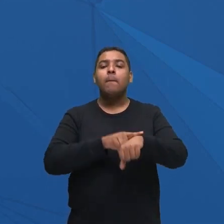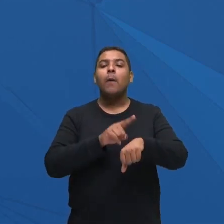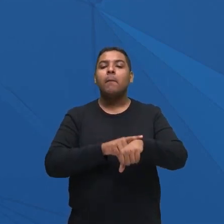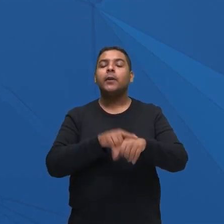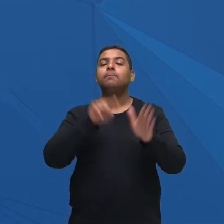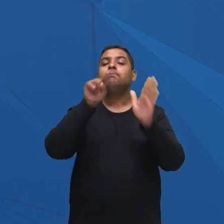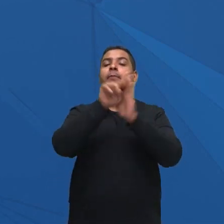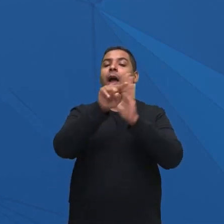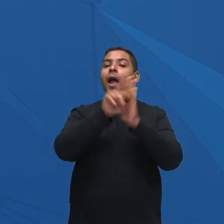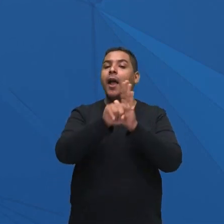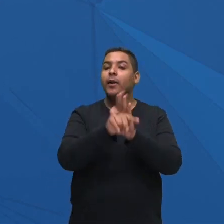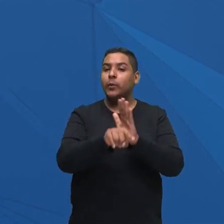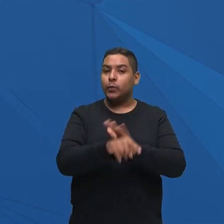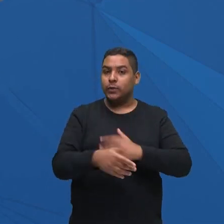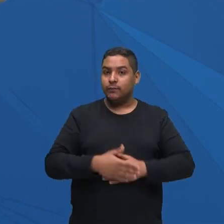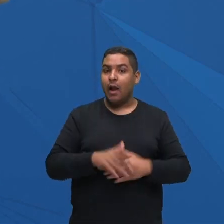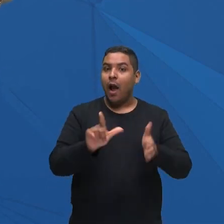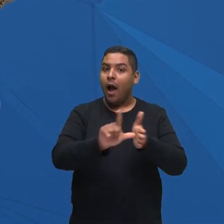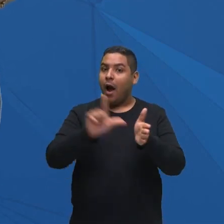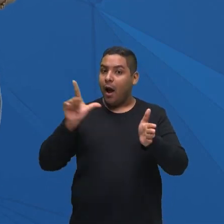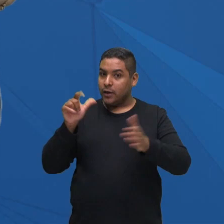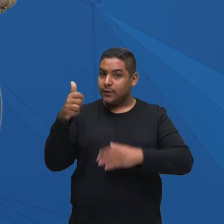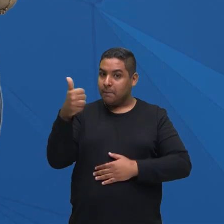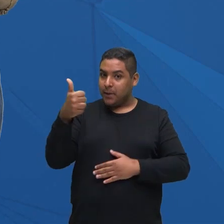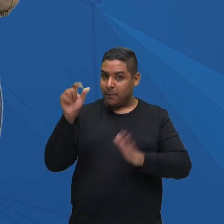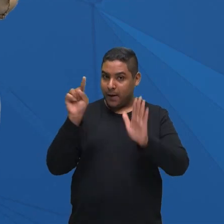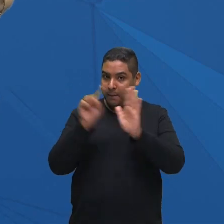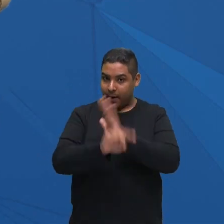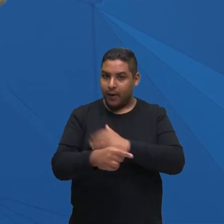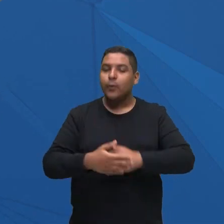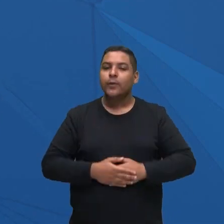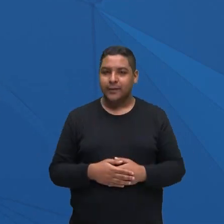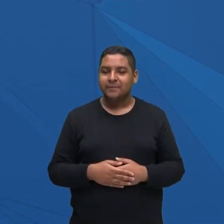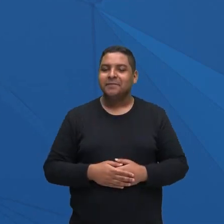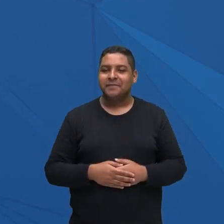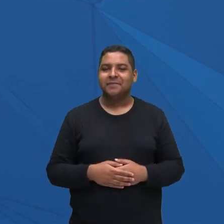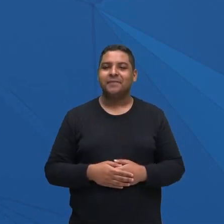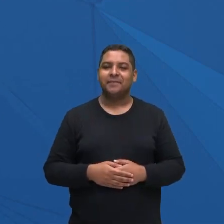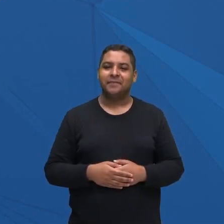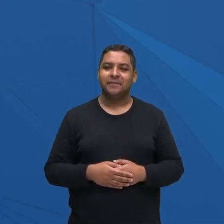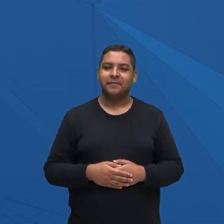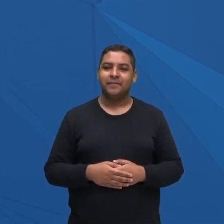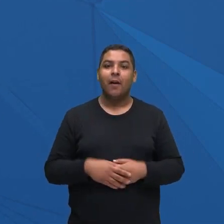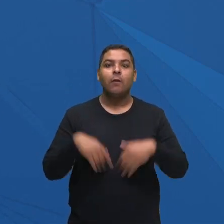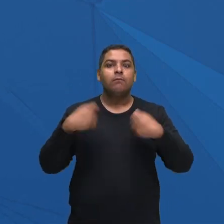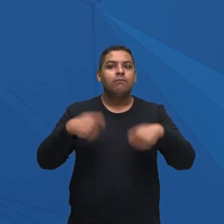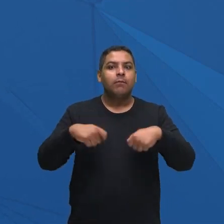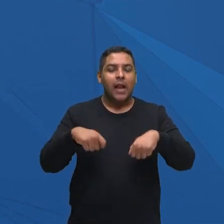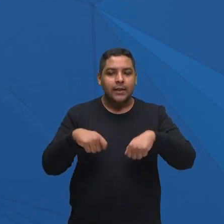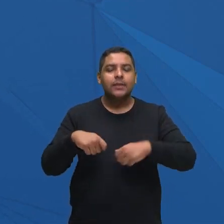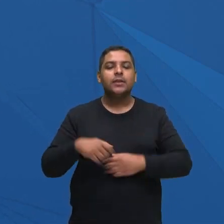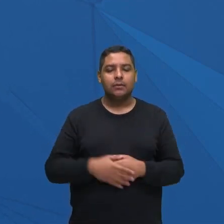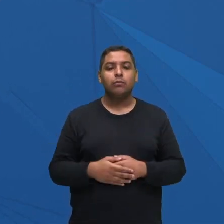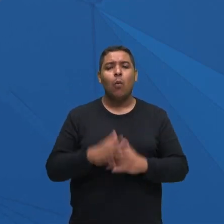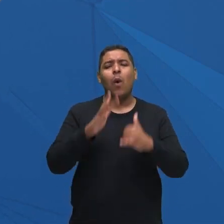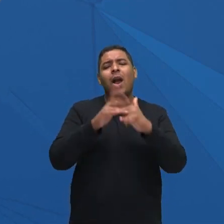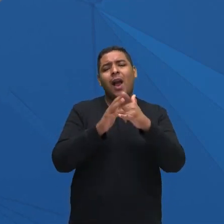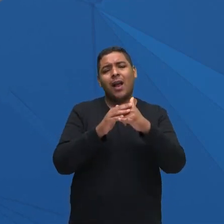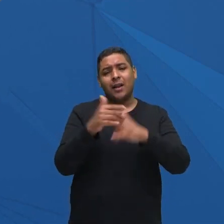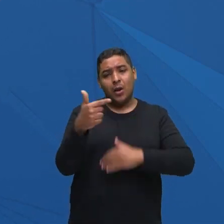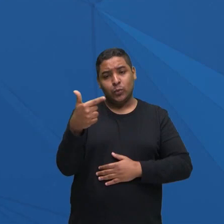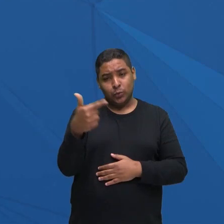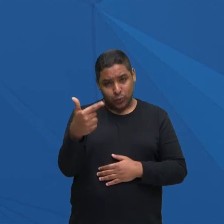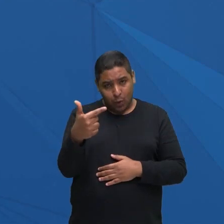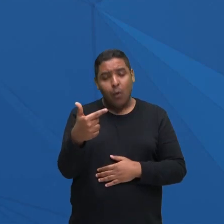né? Então, antes de jogar a primeira pergunta valendo uma vida, vocês precisam ir pro canal do do 6º ano, canal 2, quem